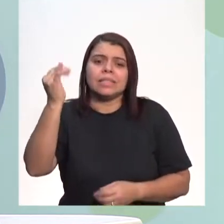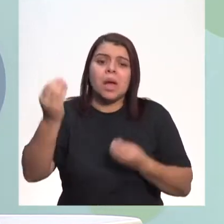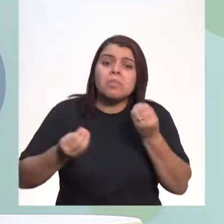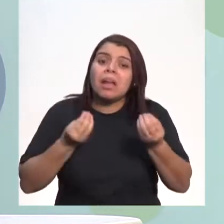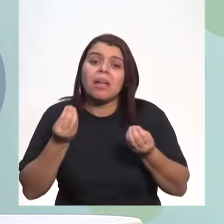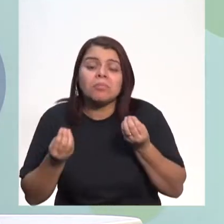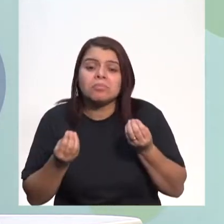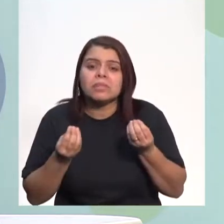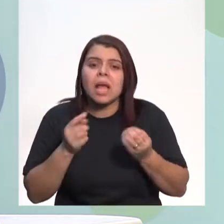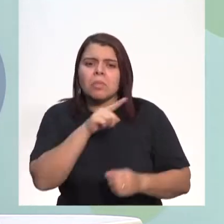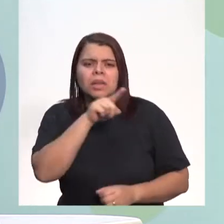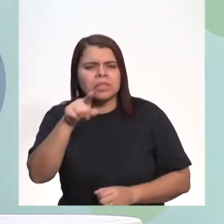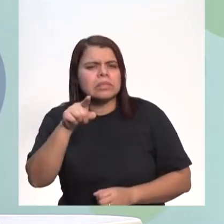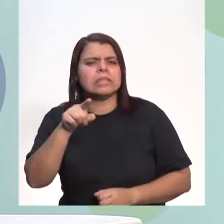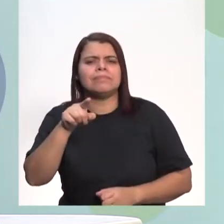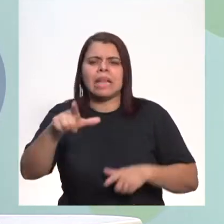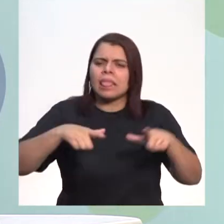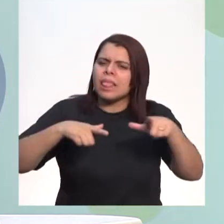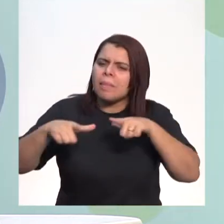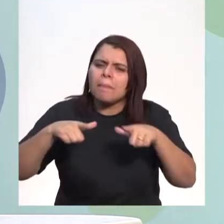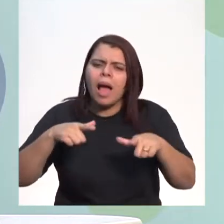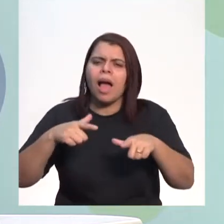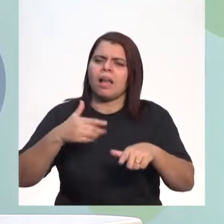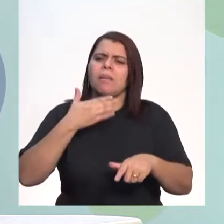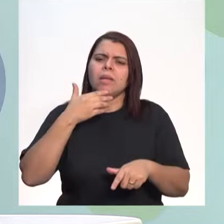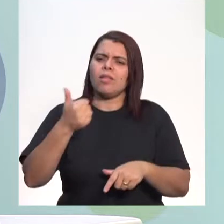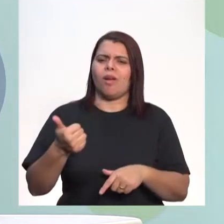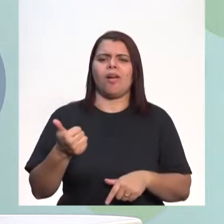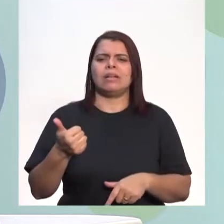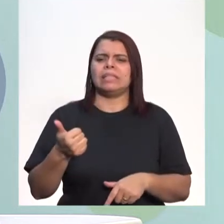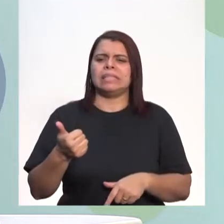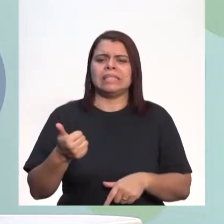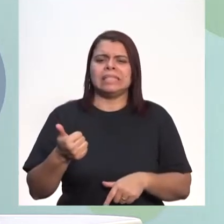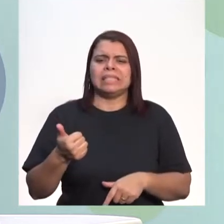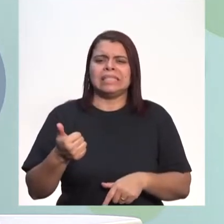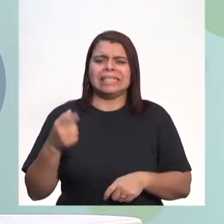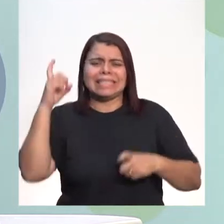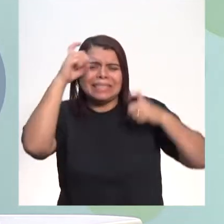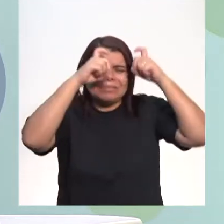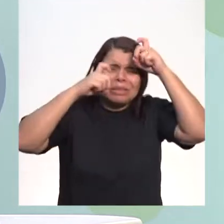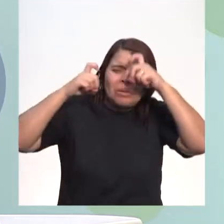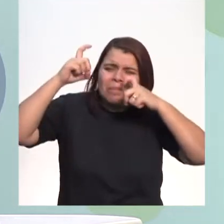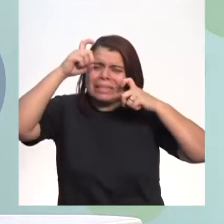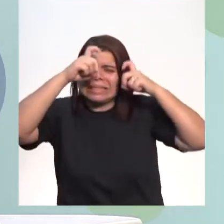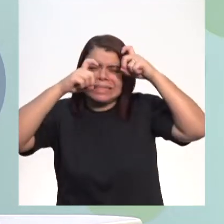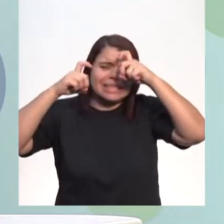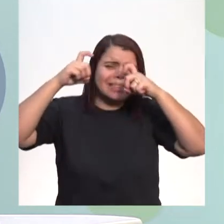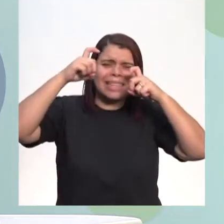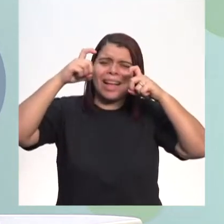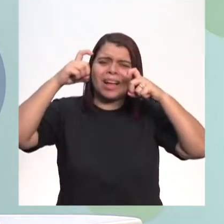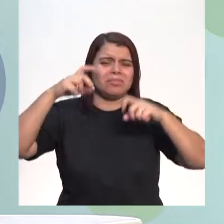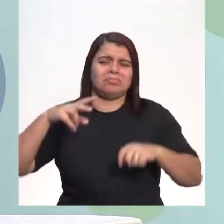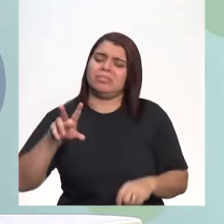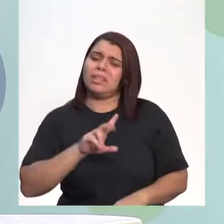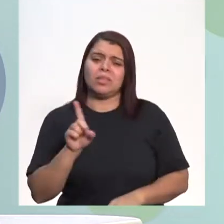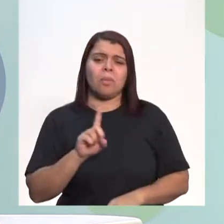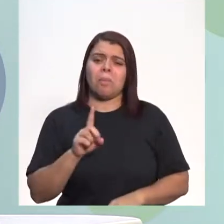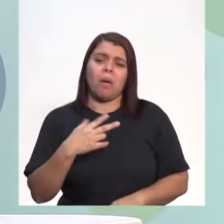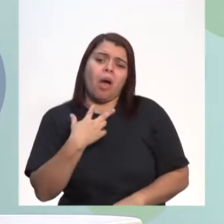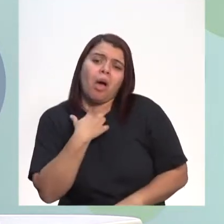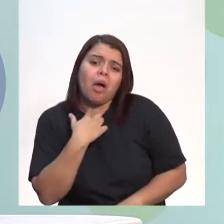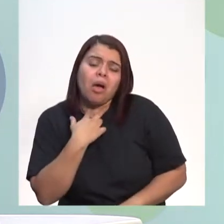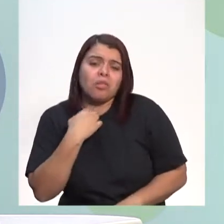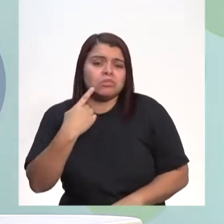seja feita de uma maneira qualificada e sem gerar um estresse maior lá na casa dos nossos